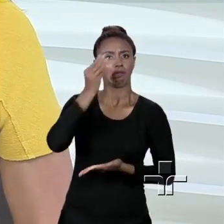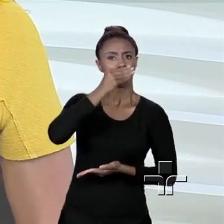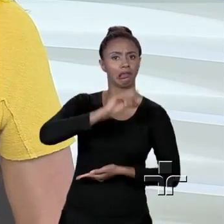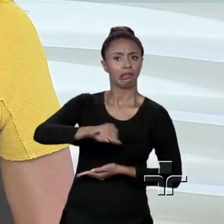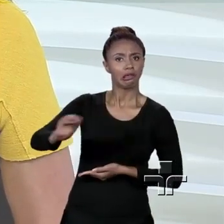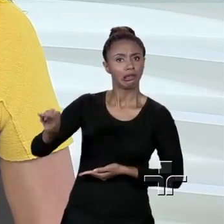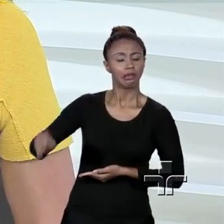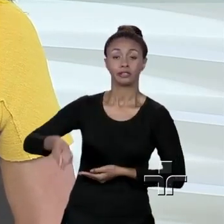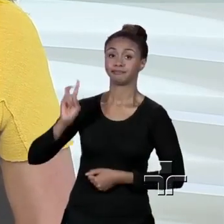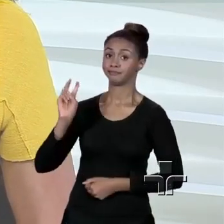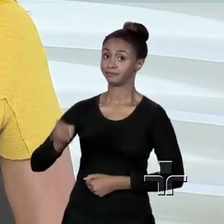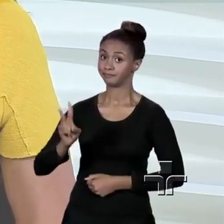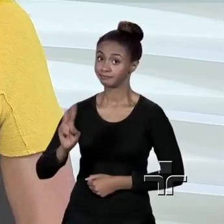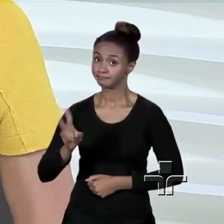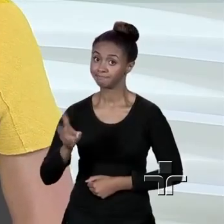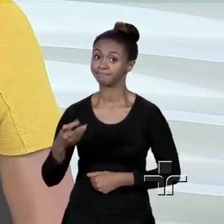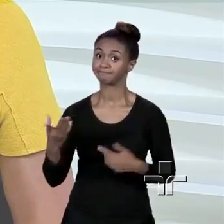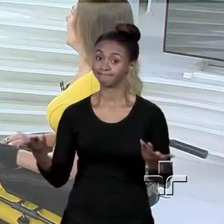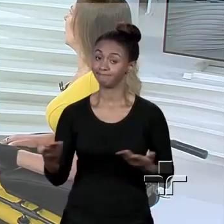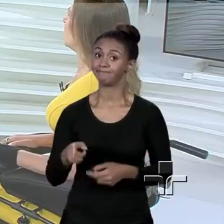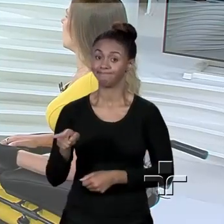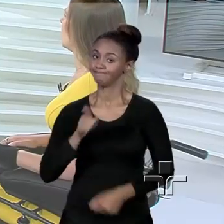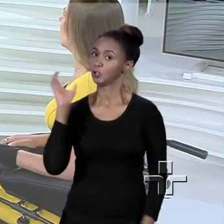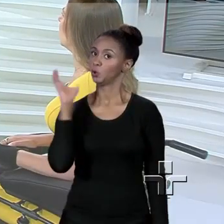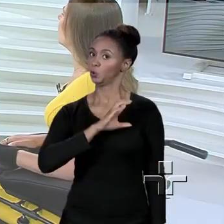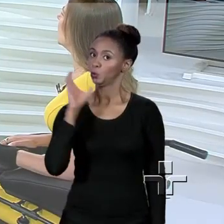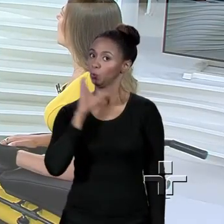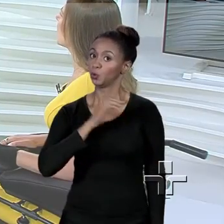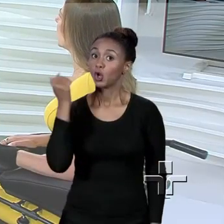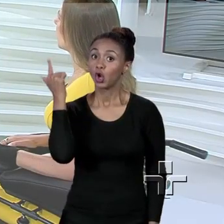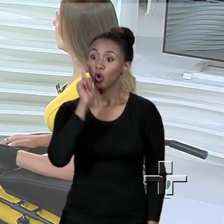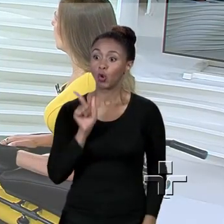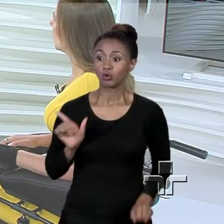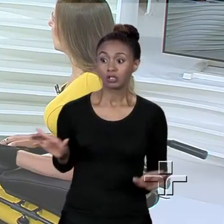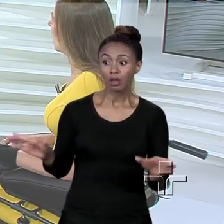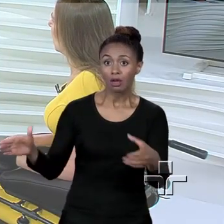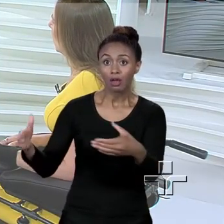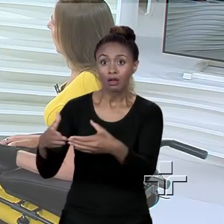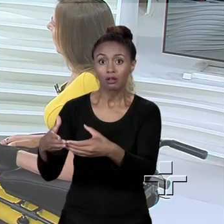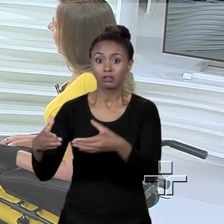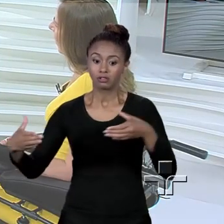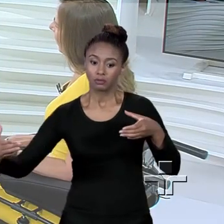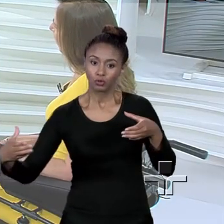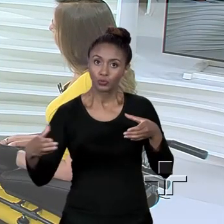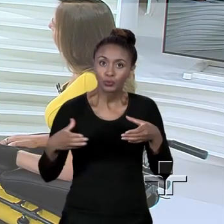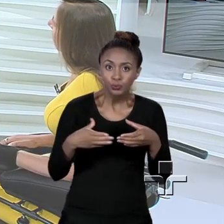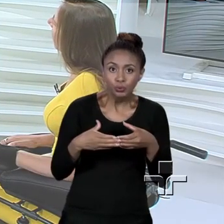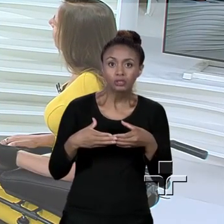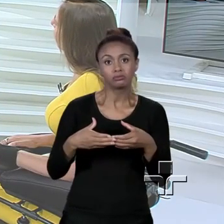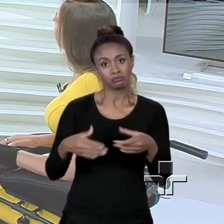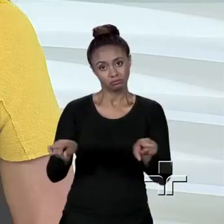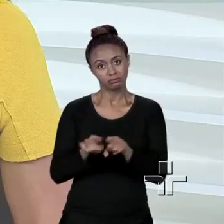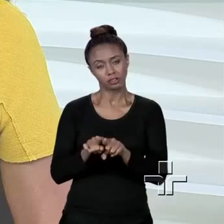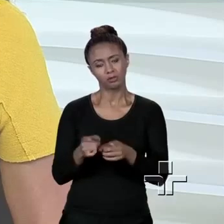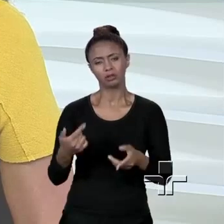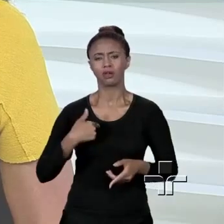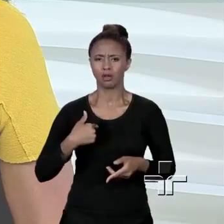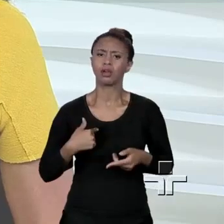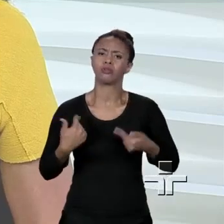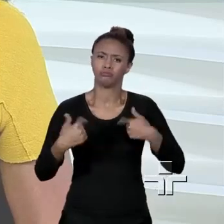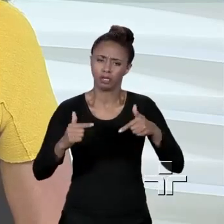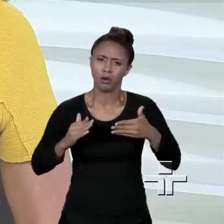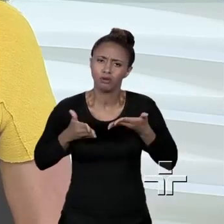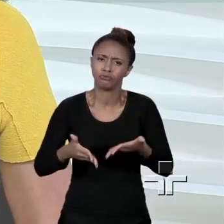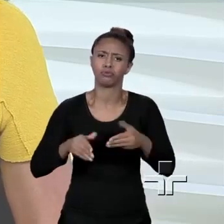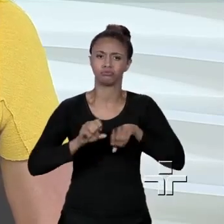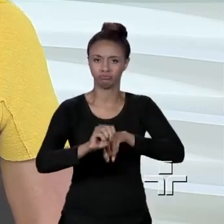negligenciado, e é urgente conseguir incluir essas pessoas. Eu trabalho muito com